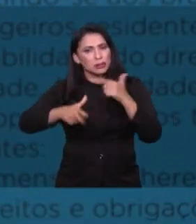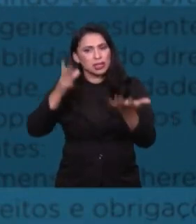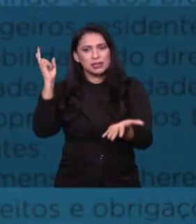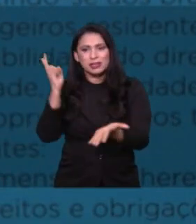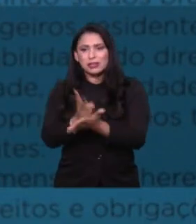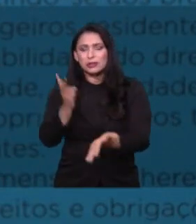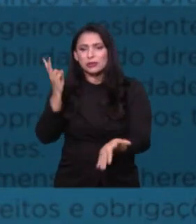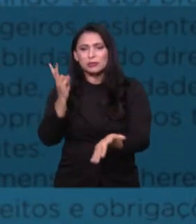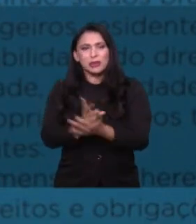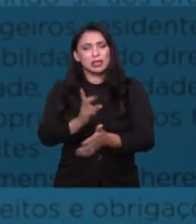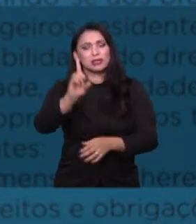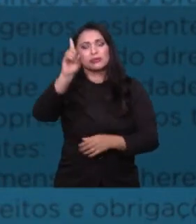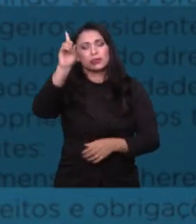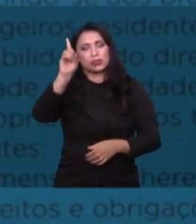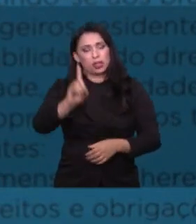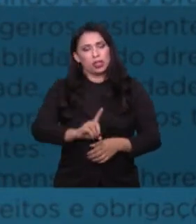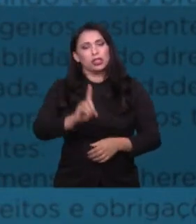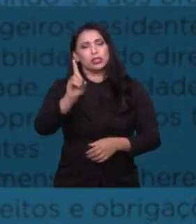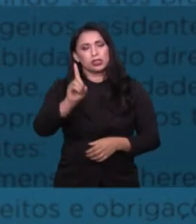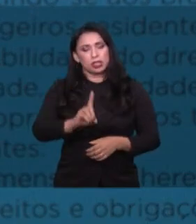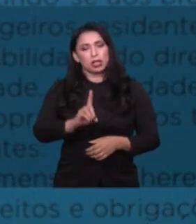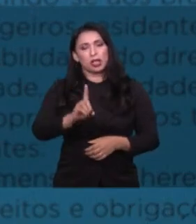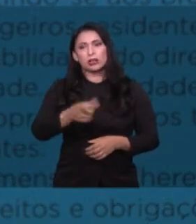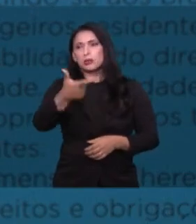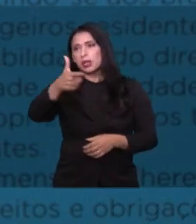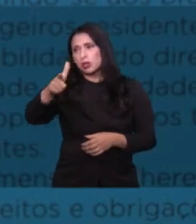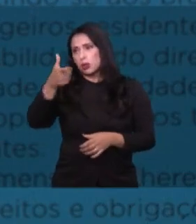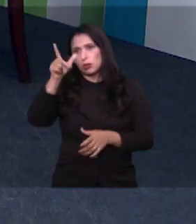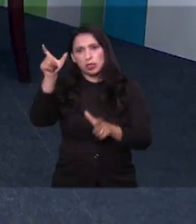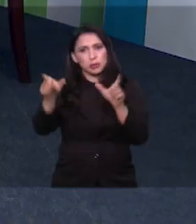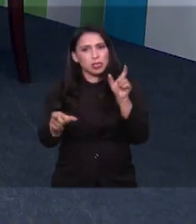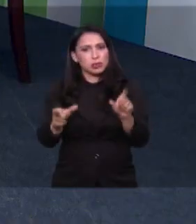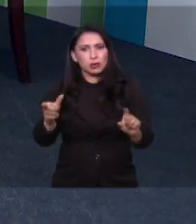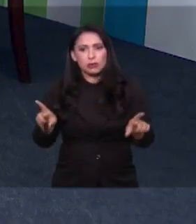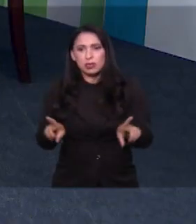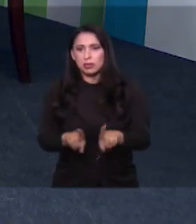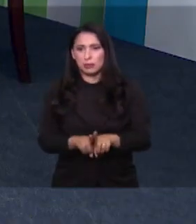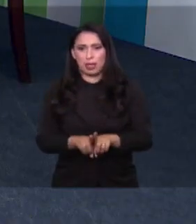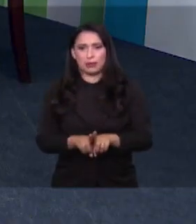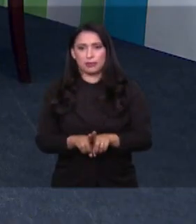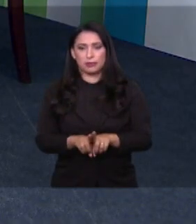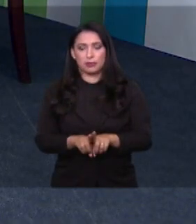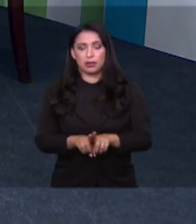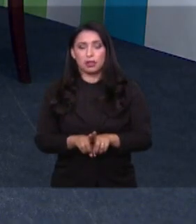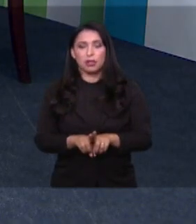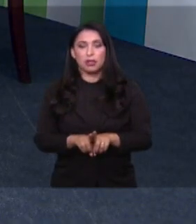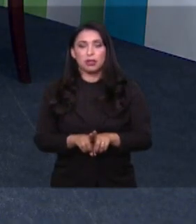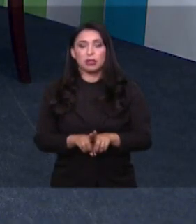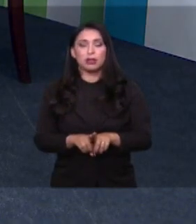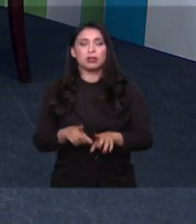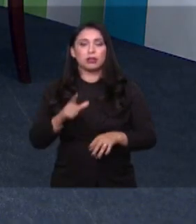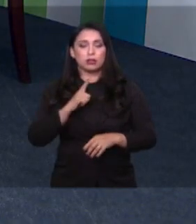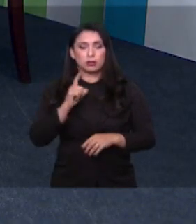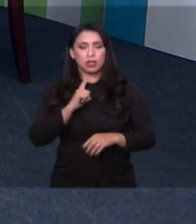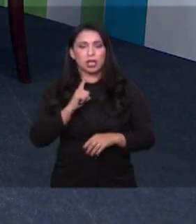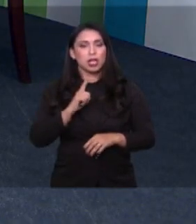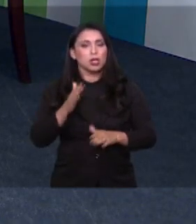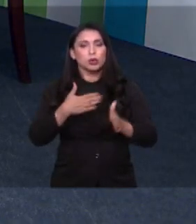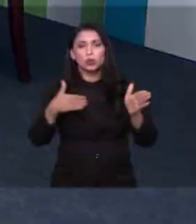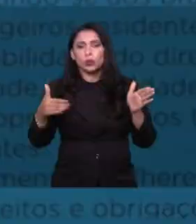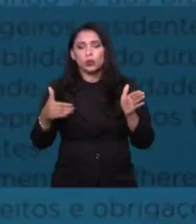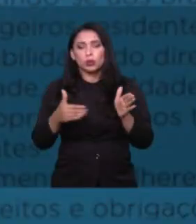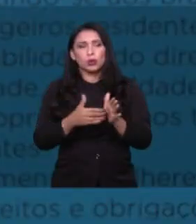mesmos direitos concedidos às demais pessoas. Desde o recrutamento, a